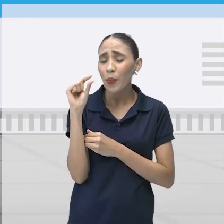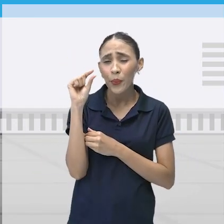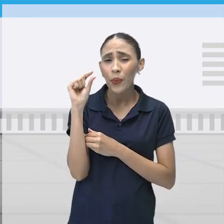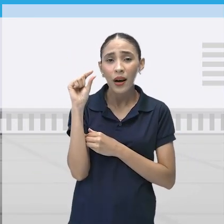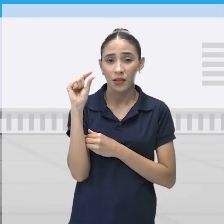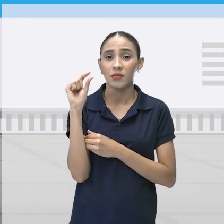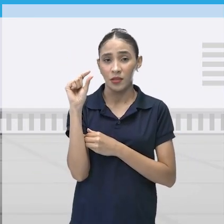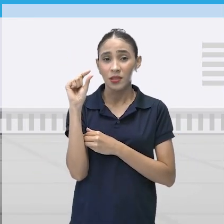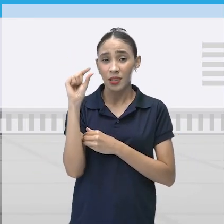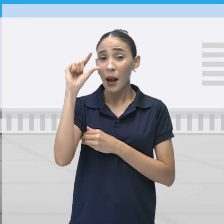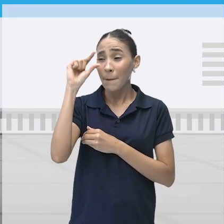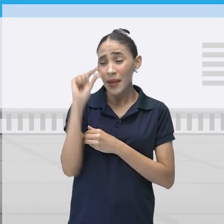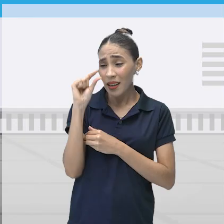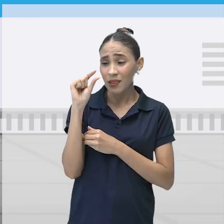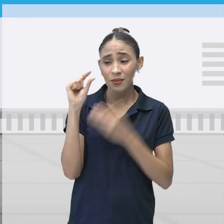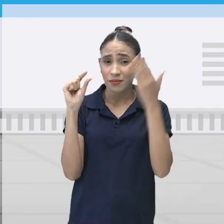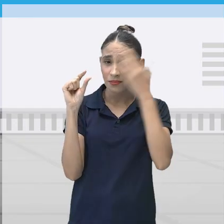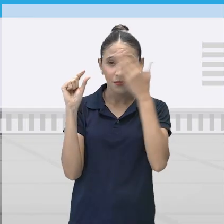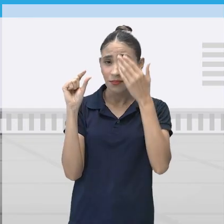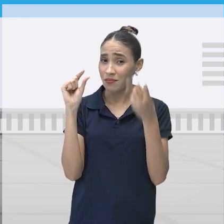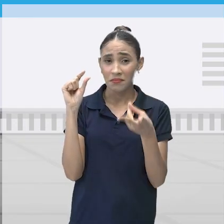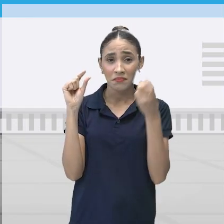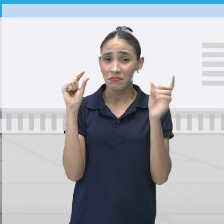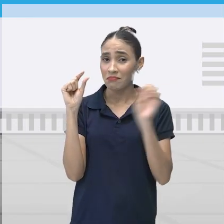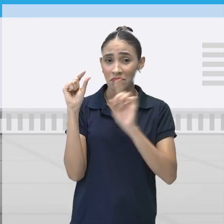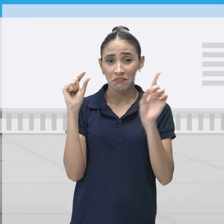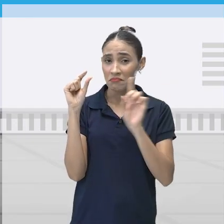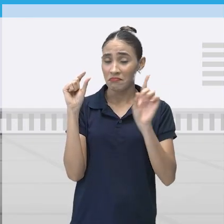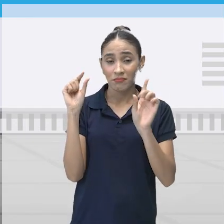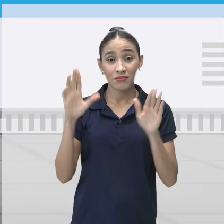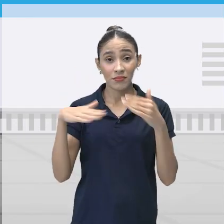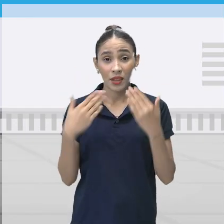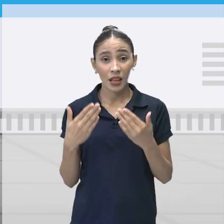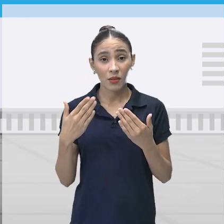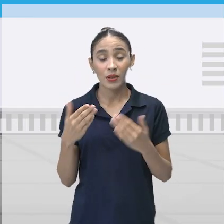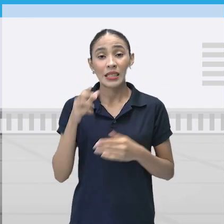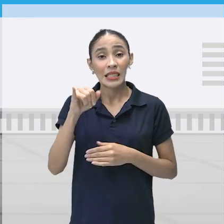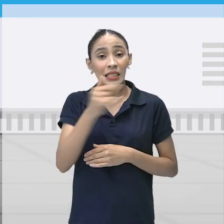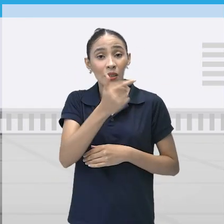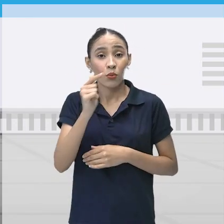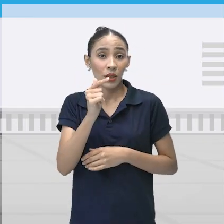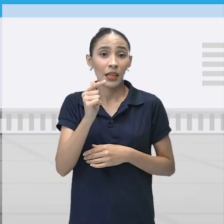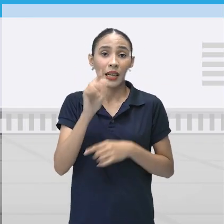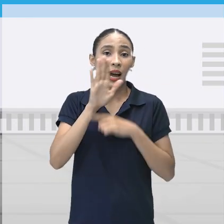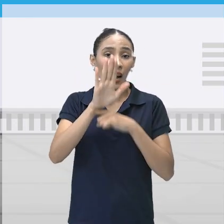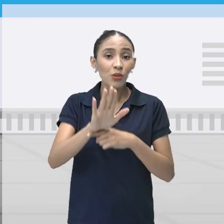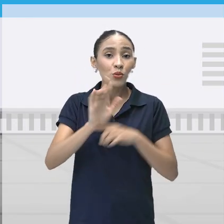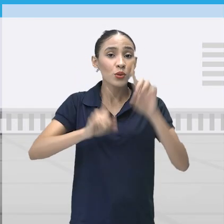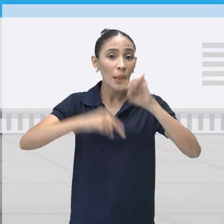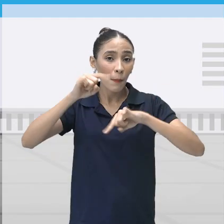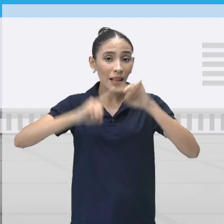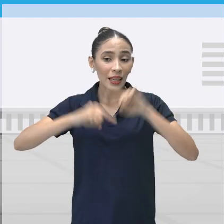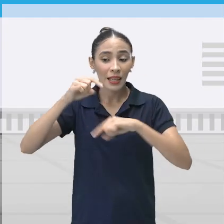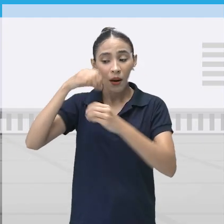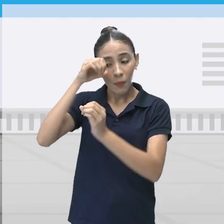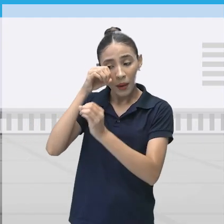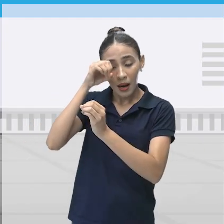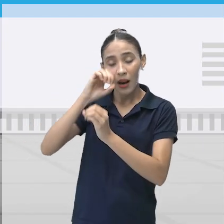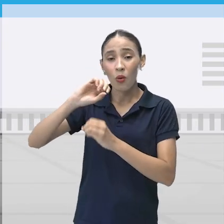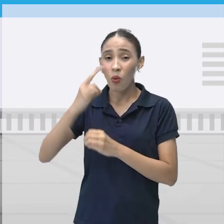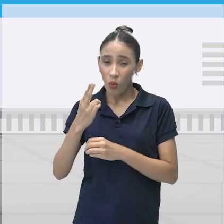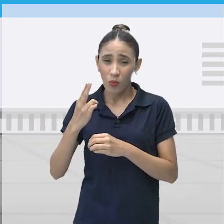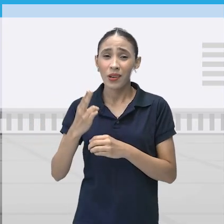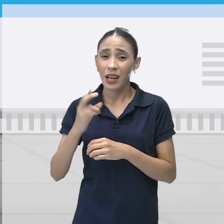seja, microscópicos. Nós não conseguimos observá-los a olho nu, ou seja, sem ajuda de aparelhos, ou mesmo assim, com